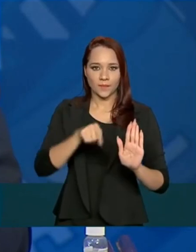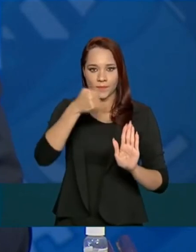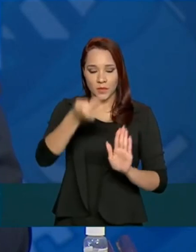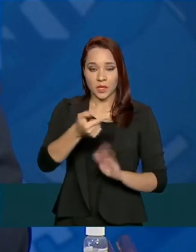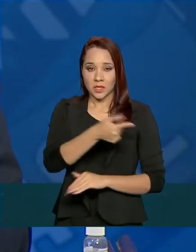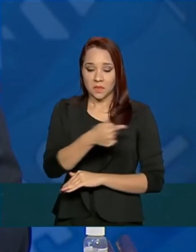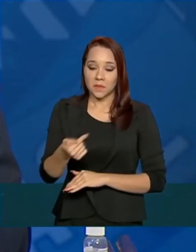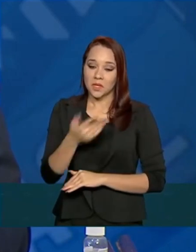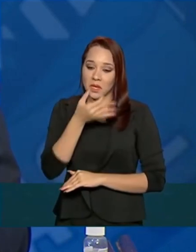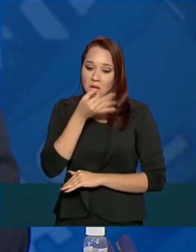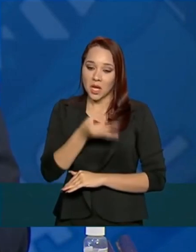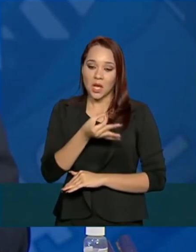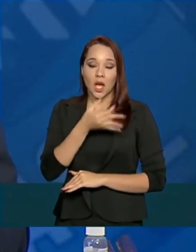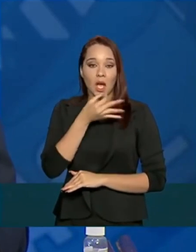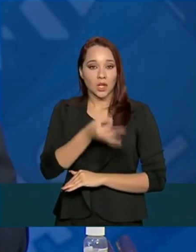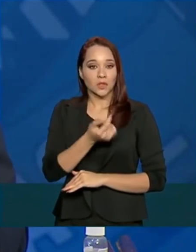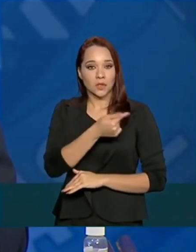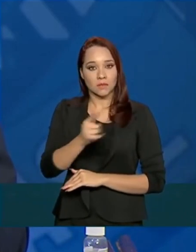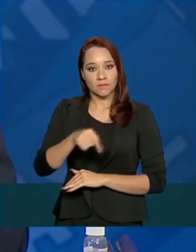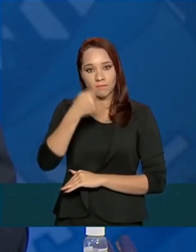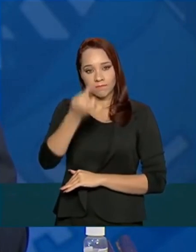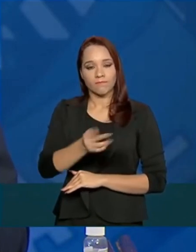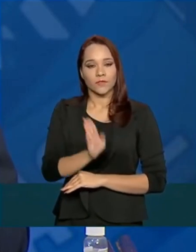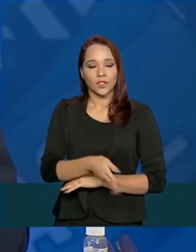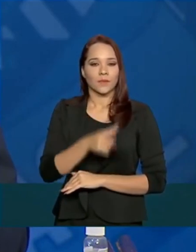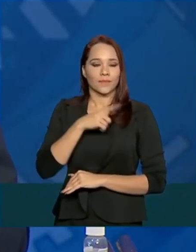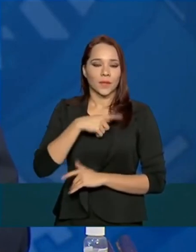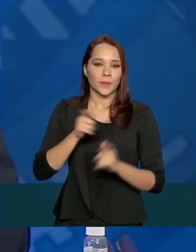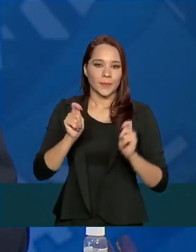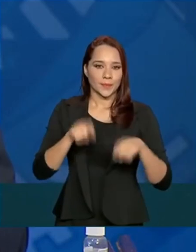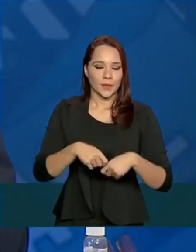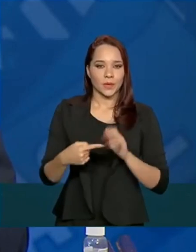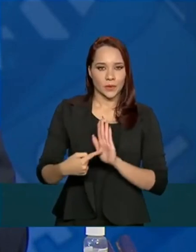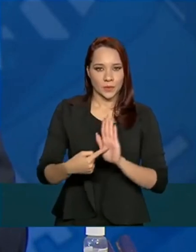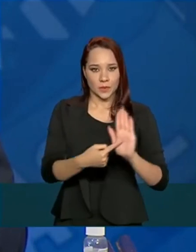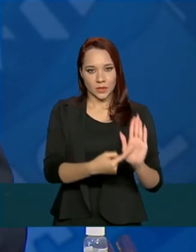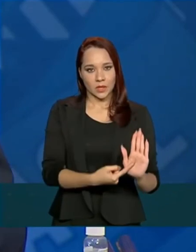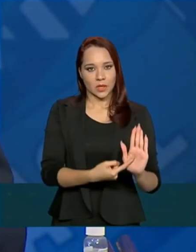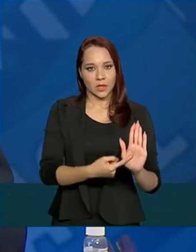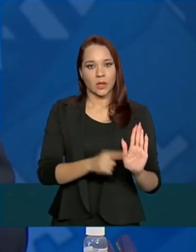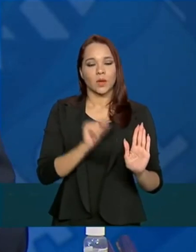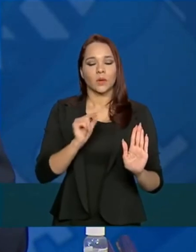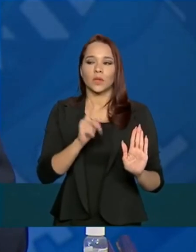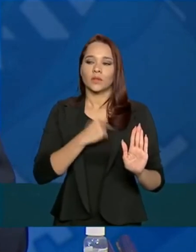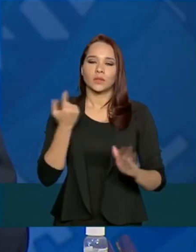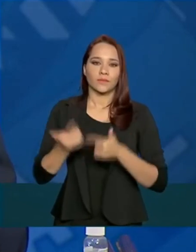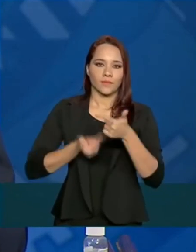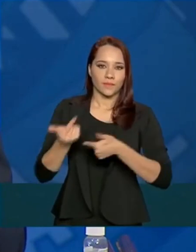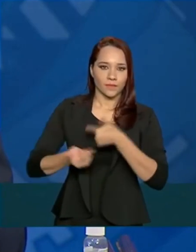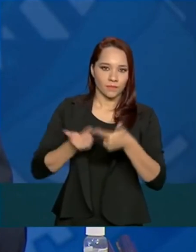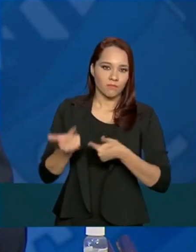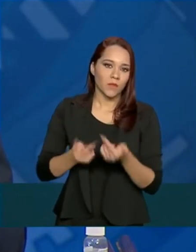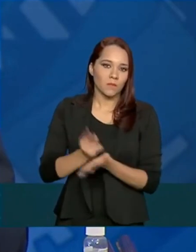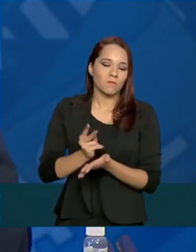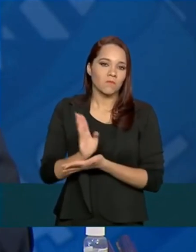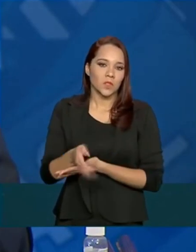que na próxima semana, talvez na próxima semana, a gente tenha a capacidade de mostrar o que nós estamos trabalhando, embora